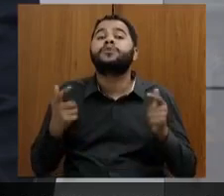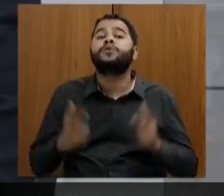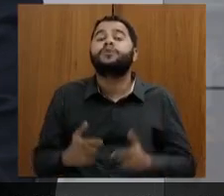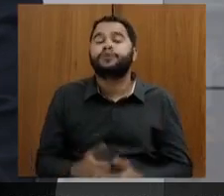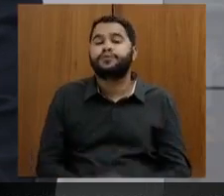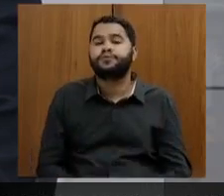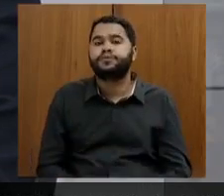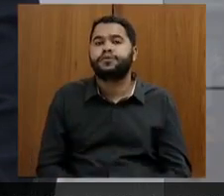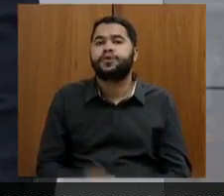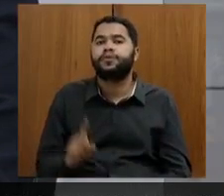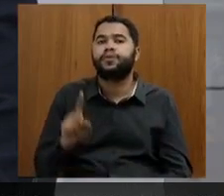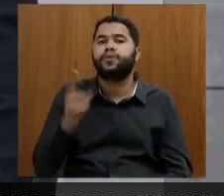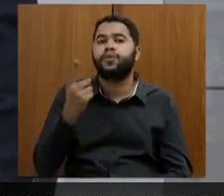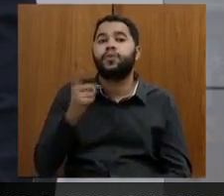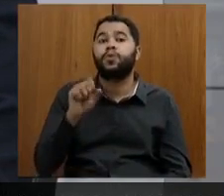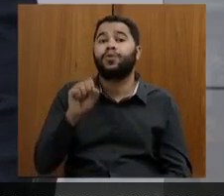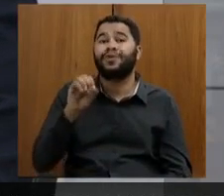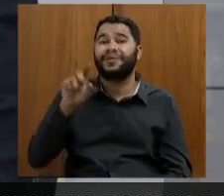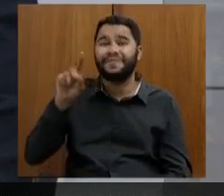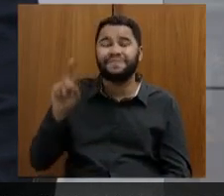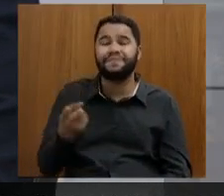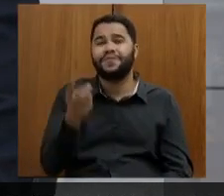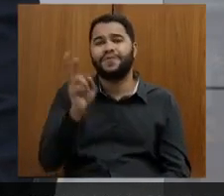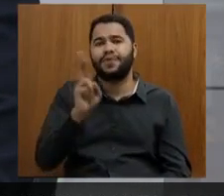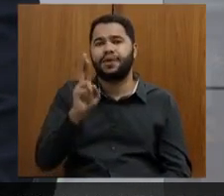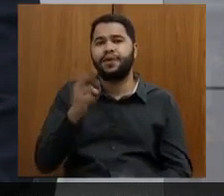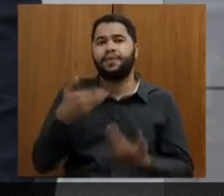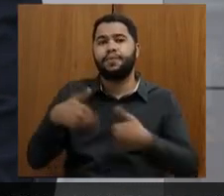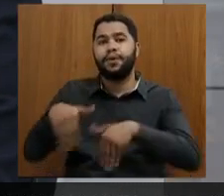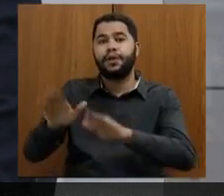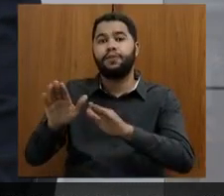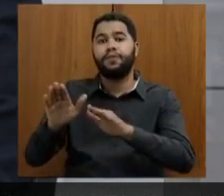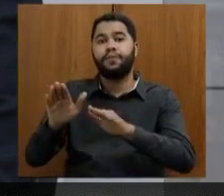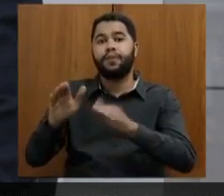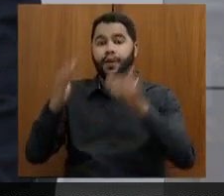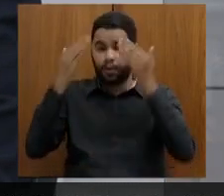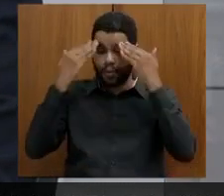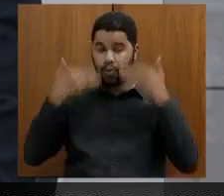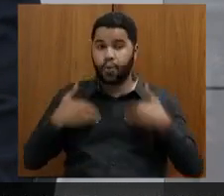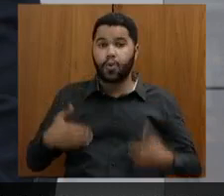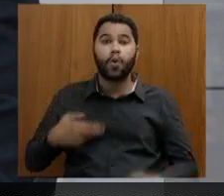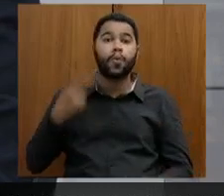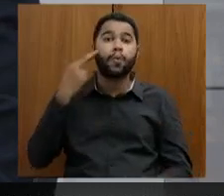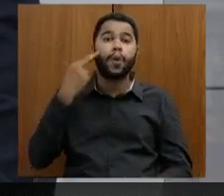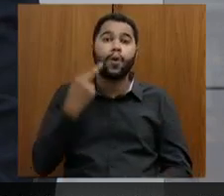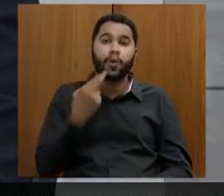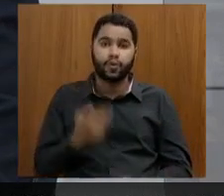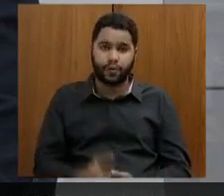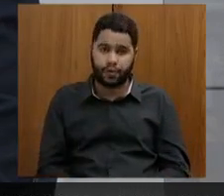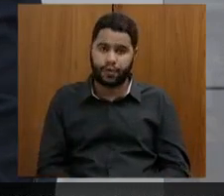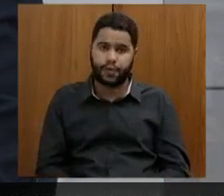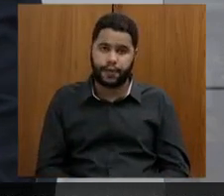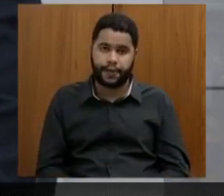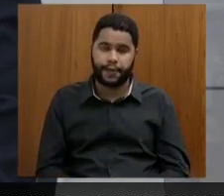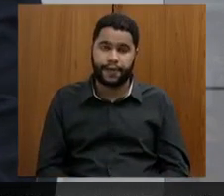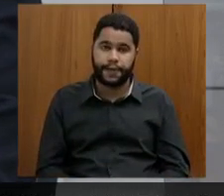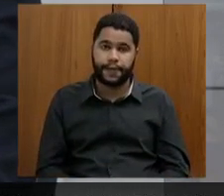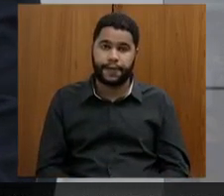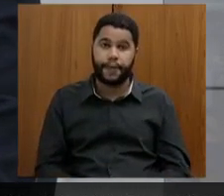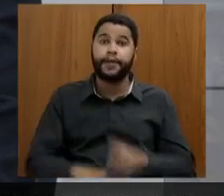que eles eram teve um que gastar 80 mil Reais pa eu vou poder lá para Rondônia Deputado Sargento Rodrigues